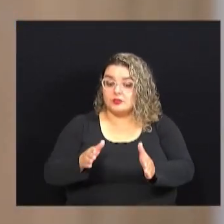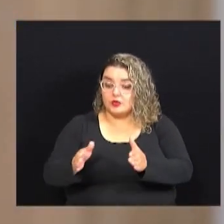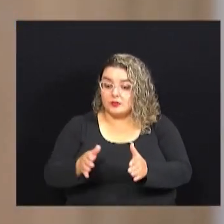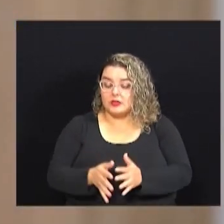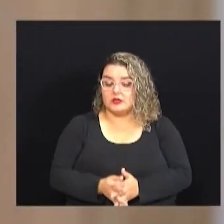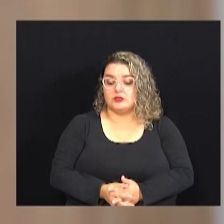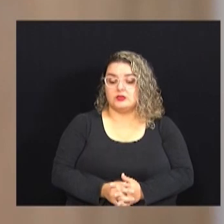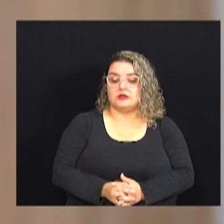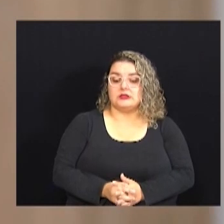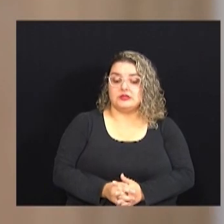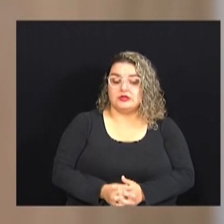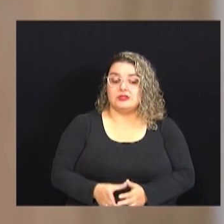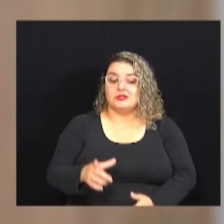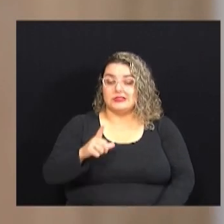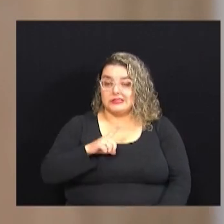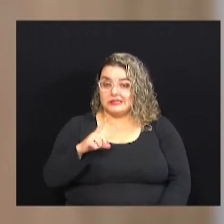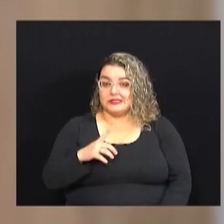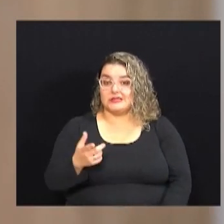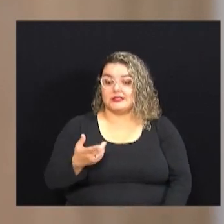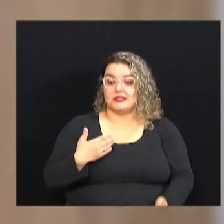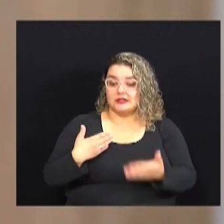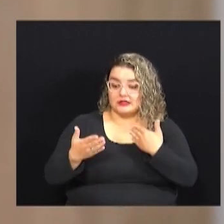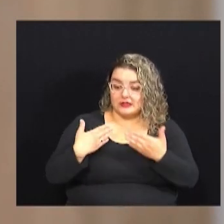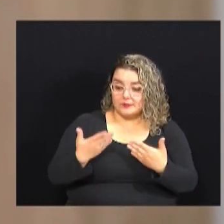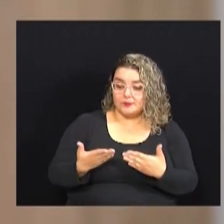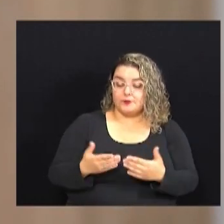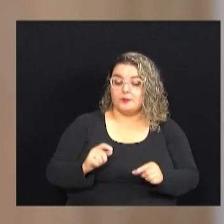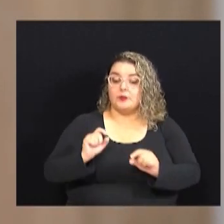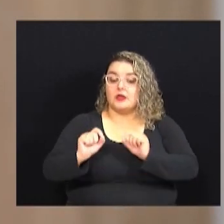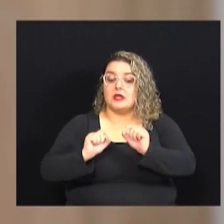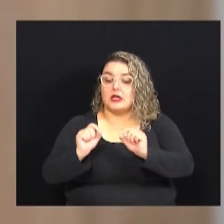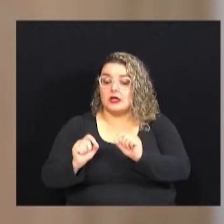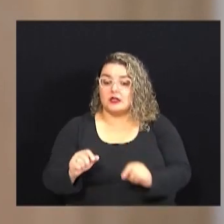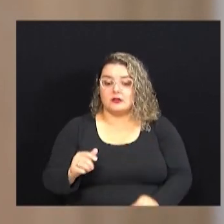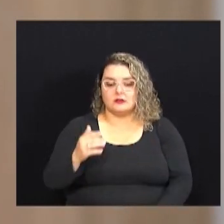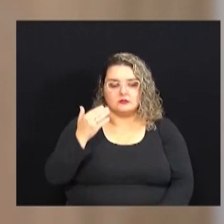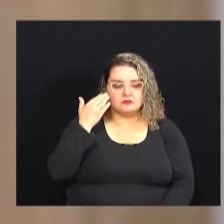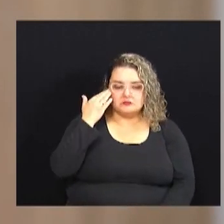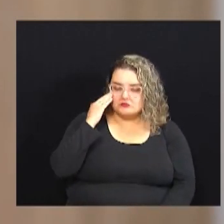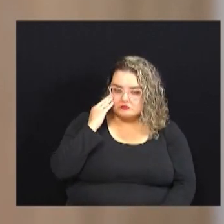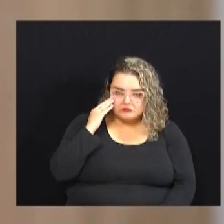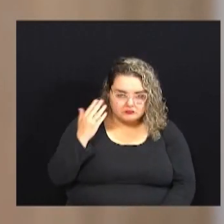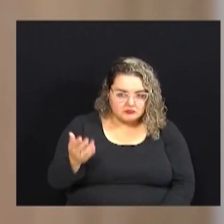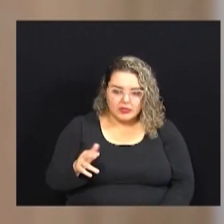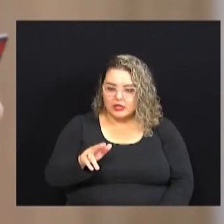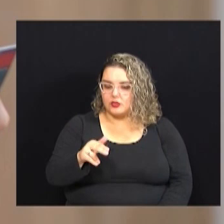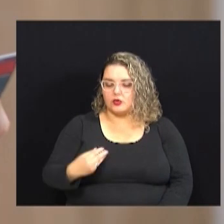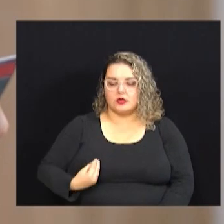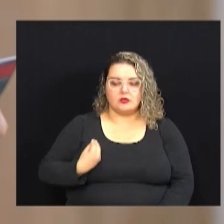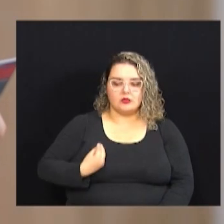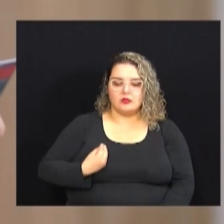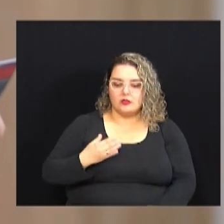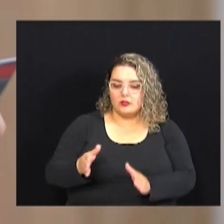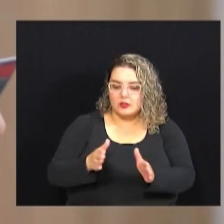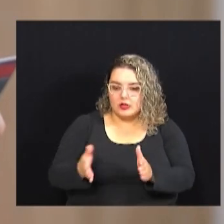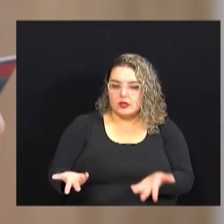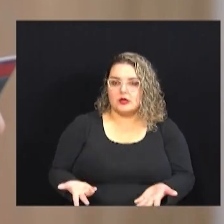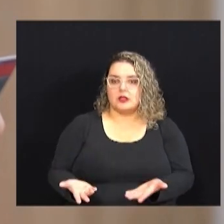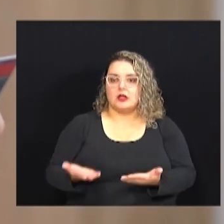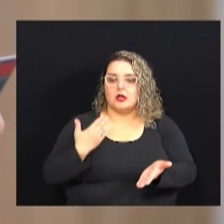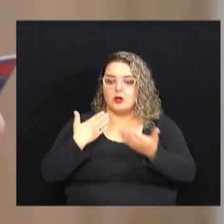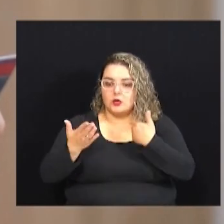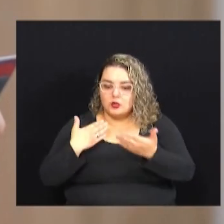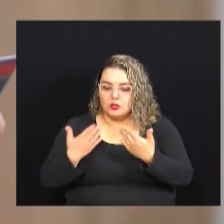ponto de ter realmente que negociar, para quem não entende, para quem nunca passou por essa situação, a